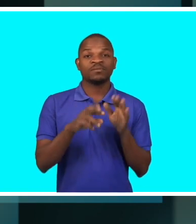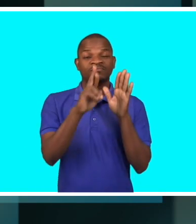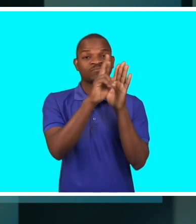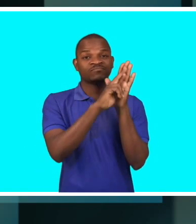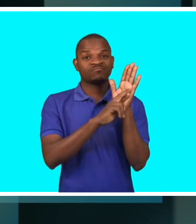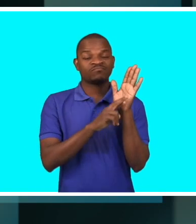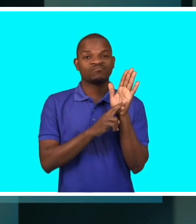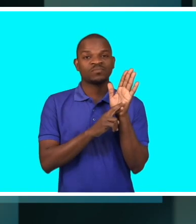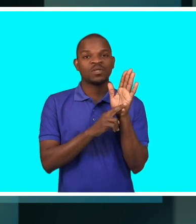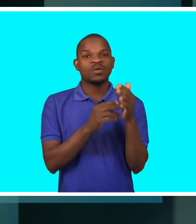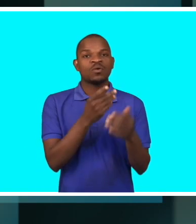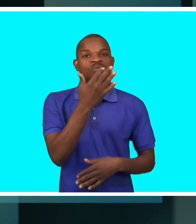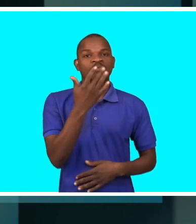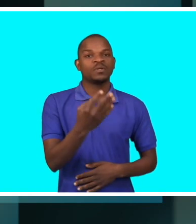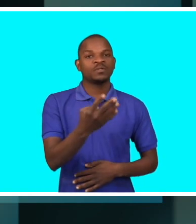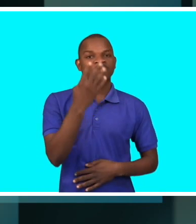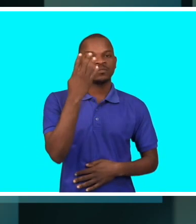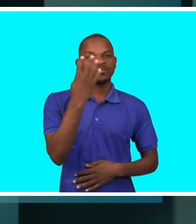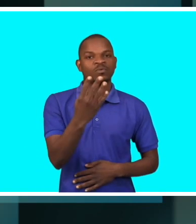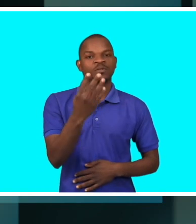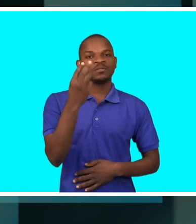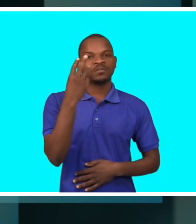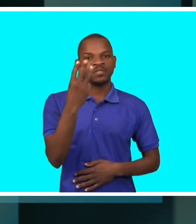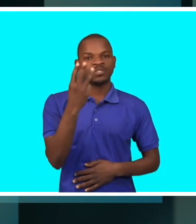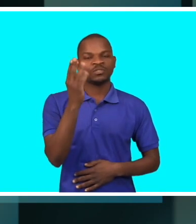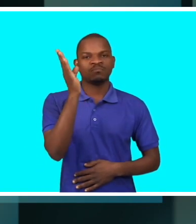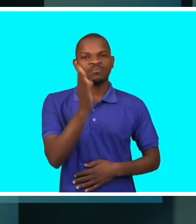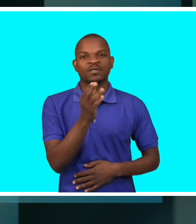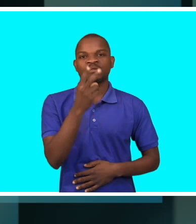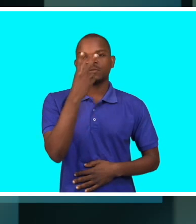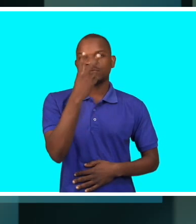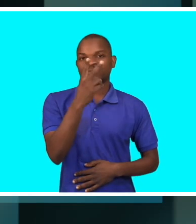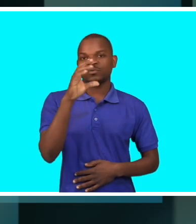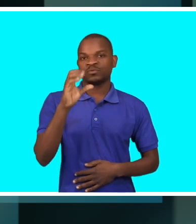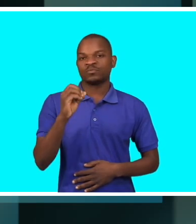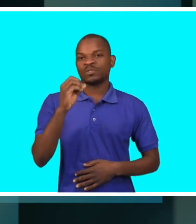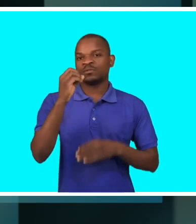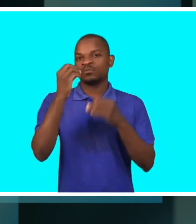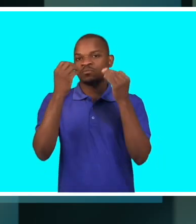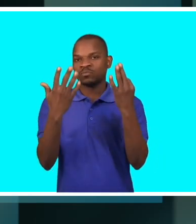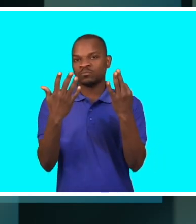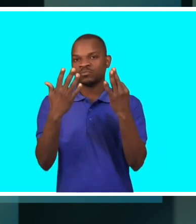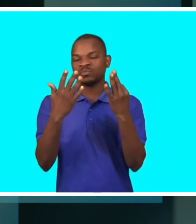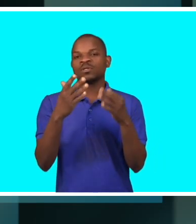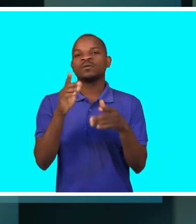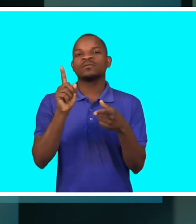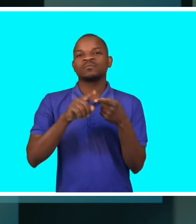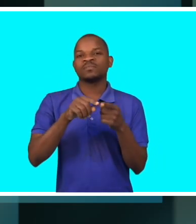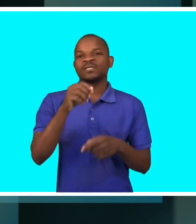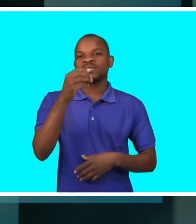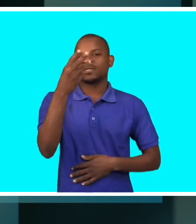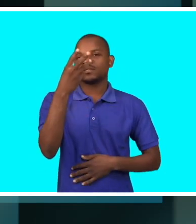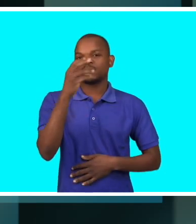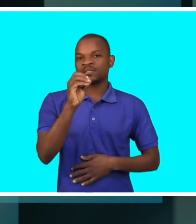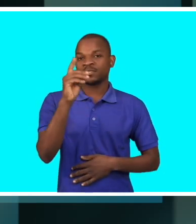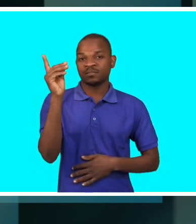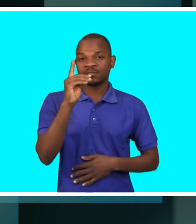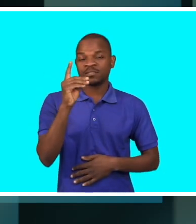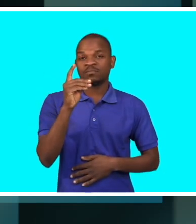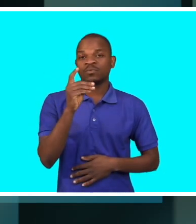no decreto número 53, barra 2008, de 30 de dezembro, no seu artigo número